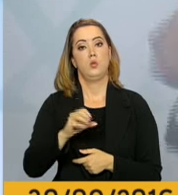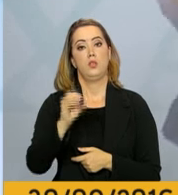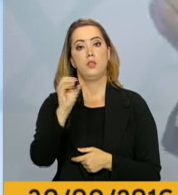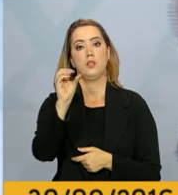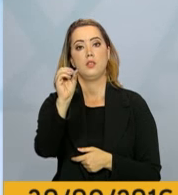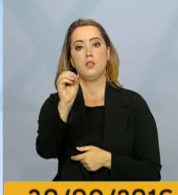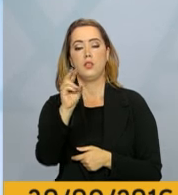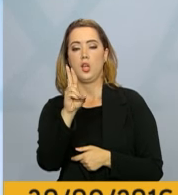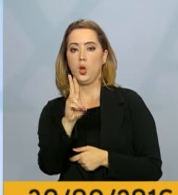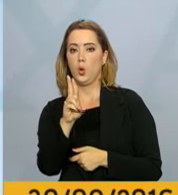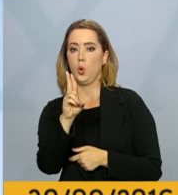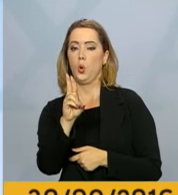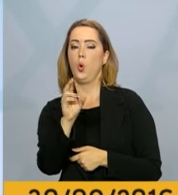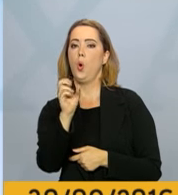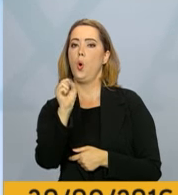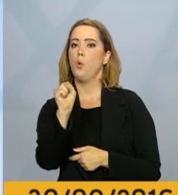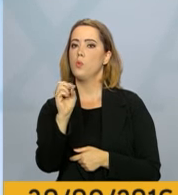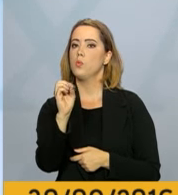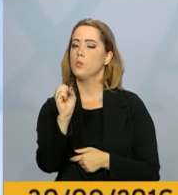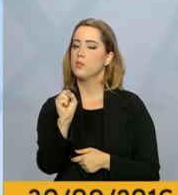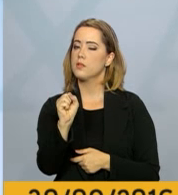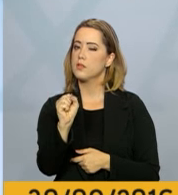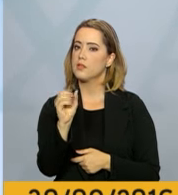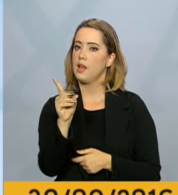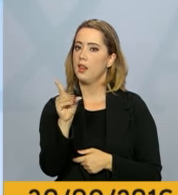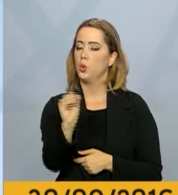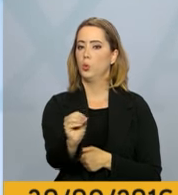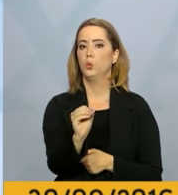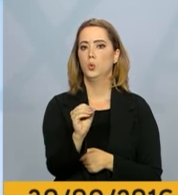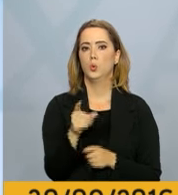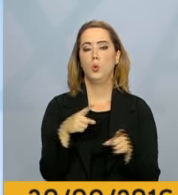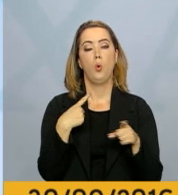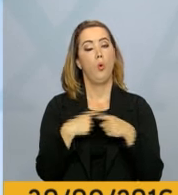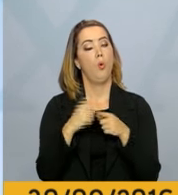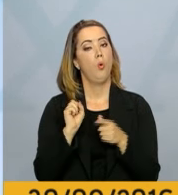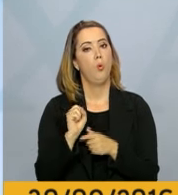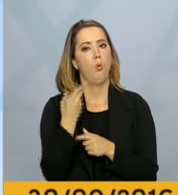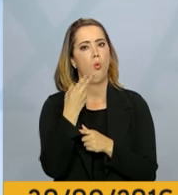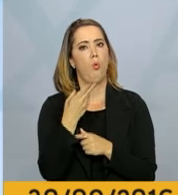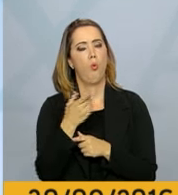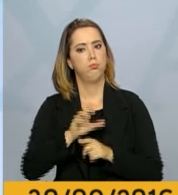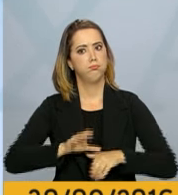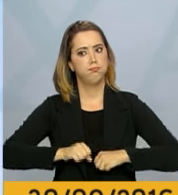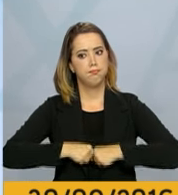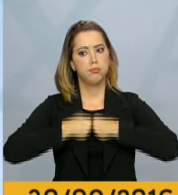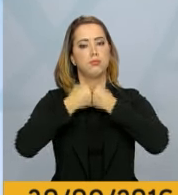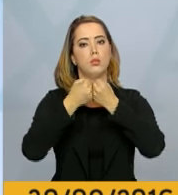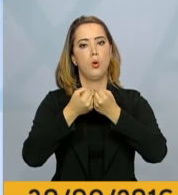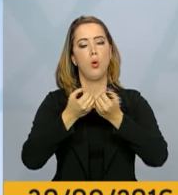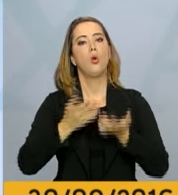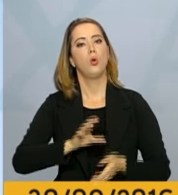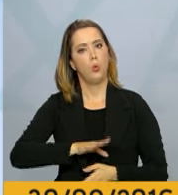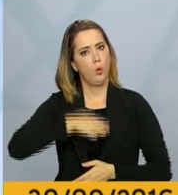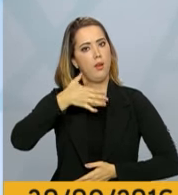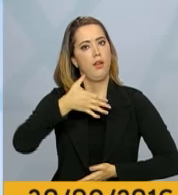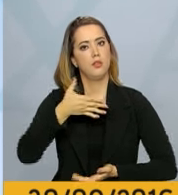governo se converte numa covardia, e daí nós não fazemos nada pelo país. Por isso estamos tomando medidas